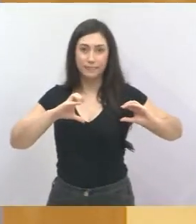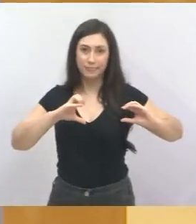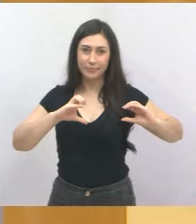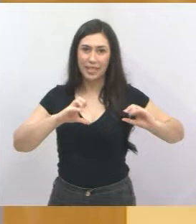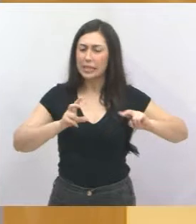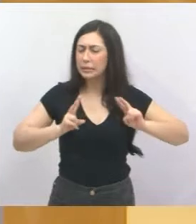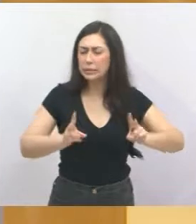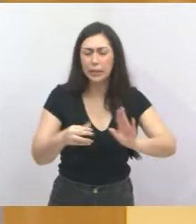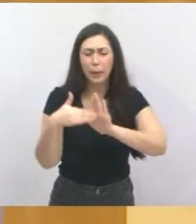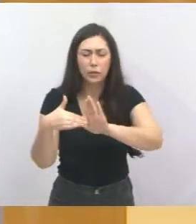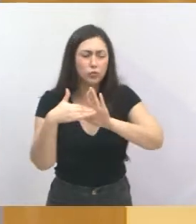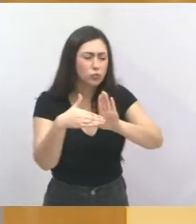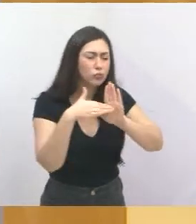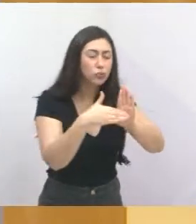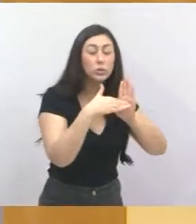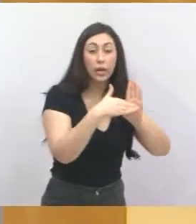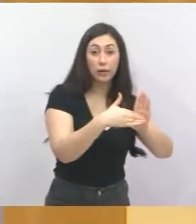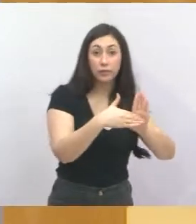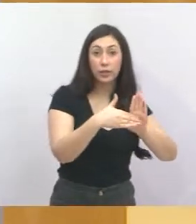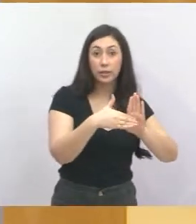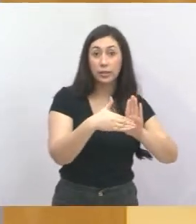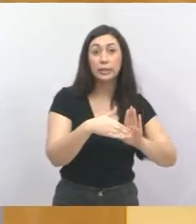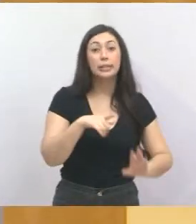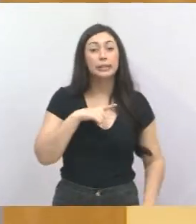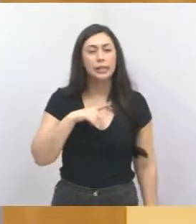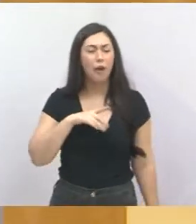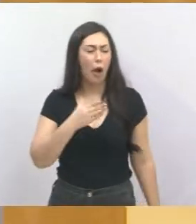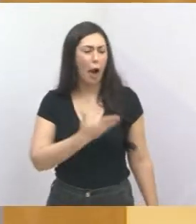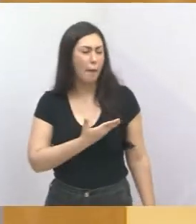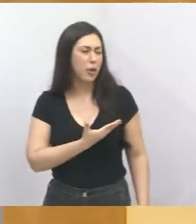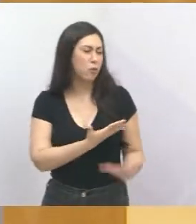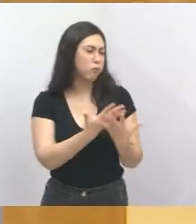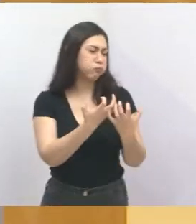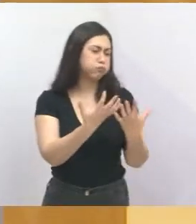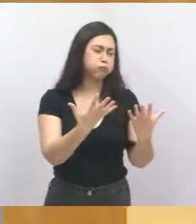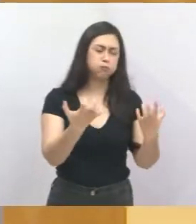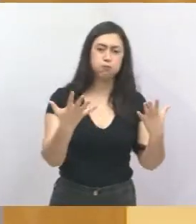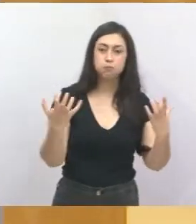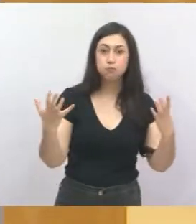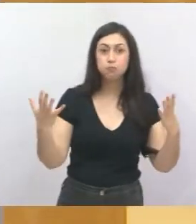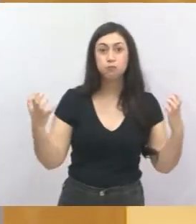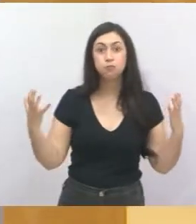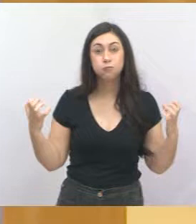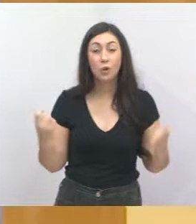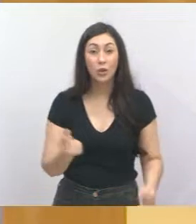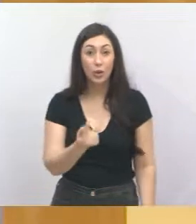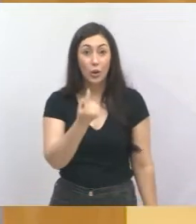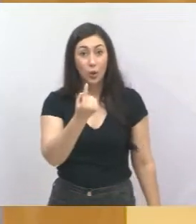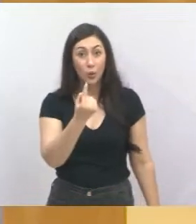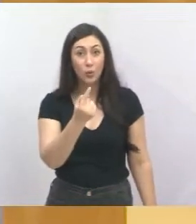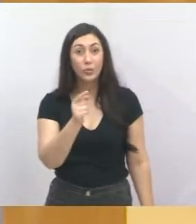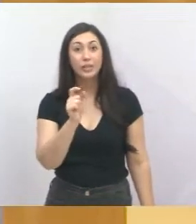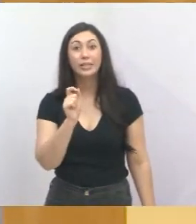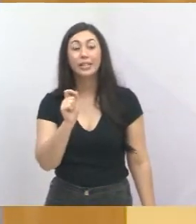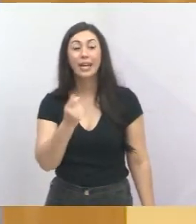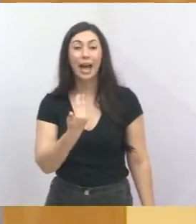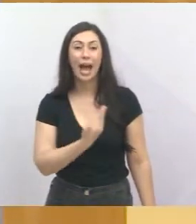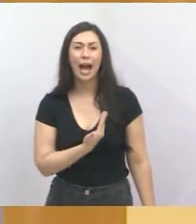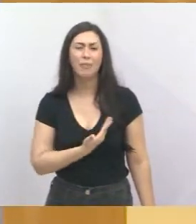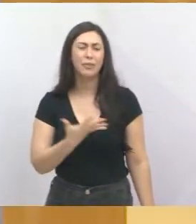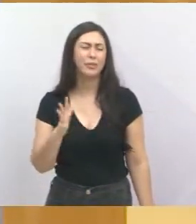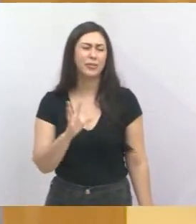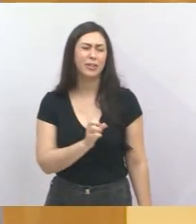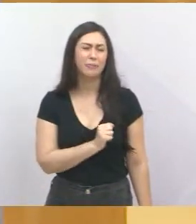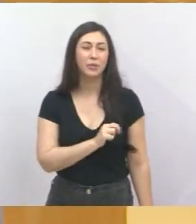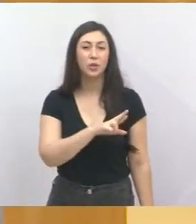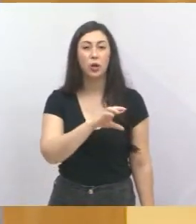hesitava em ajudar as pessoas. Teve muitos amigos ao longo de sua vida. E um deles são os seus queridos amigos.